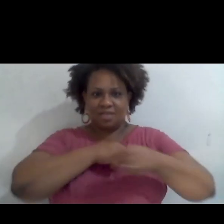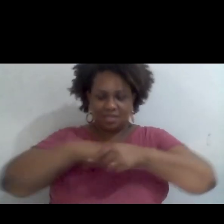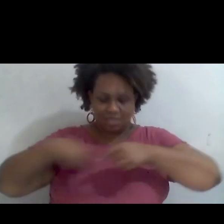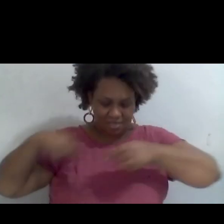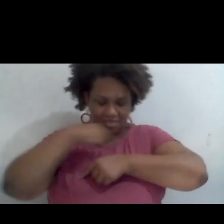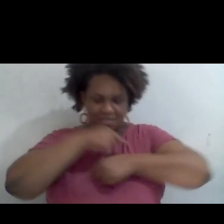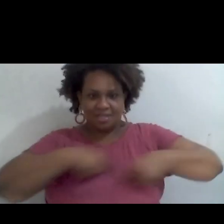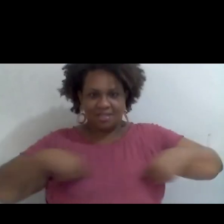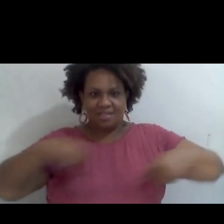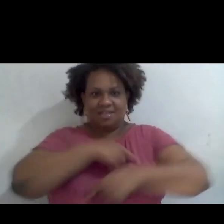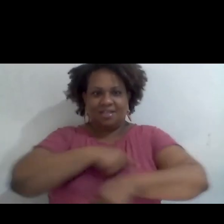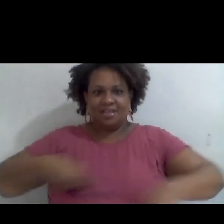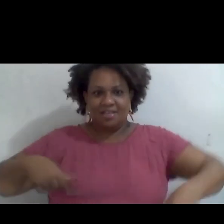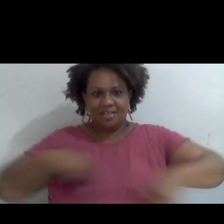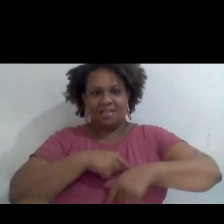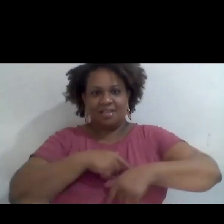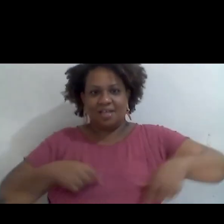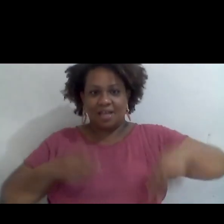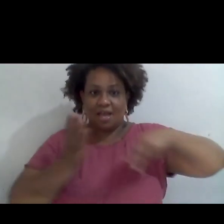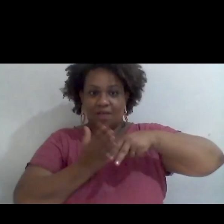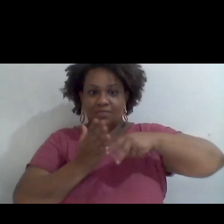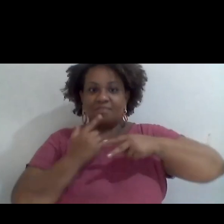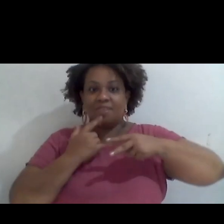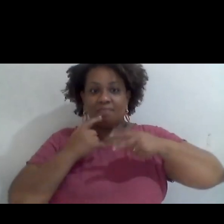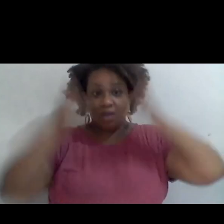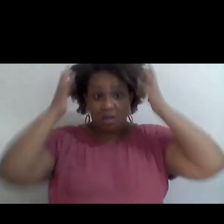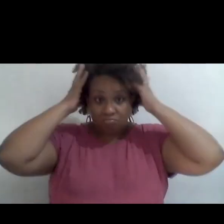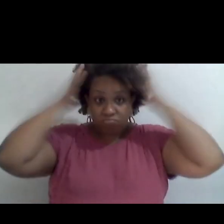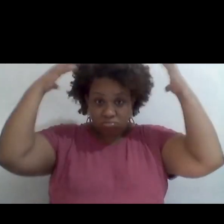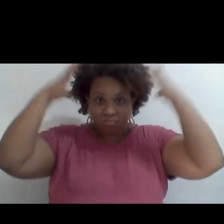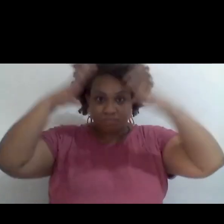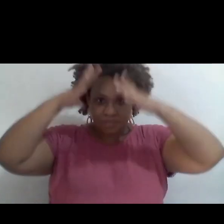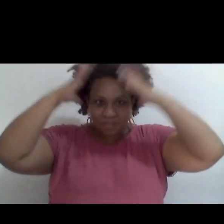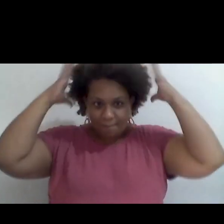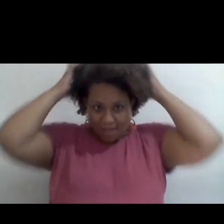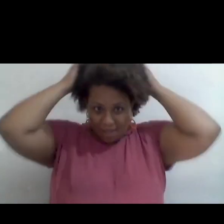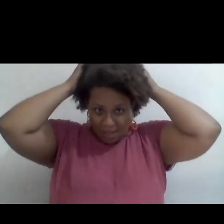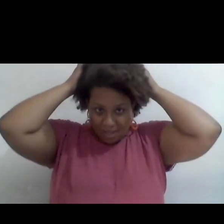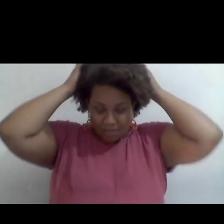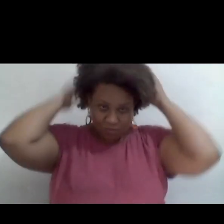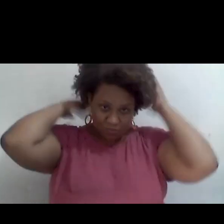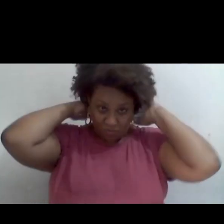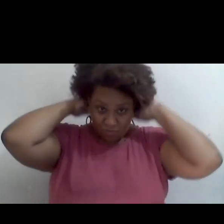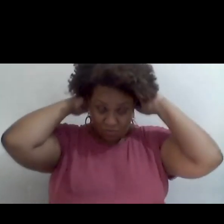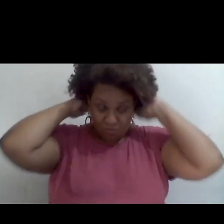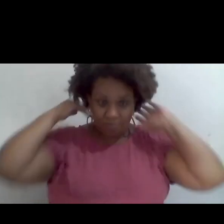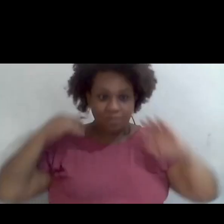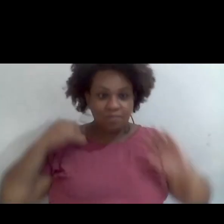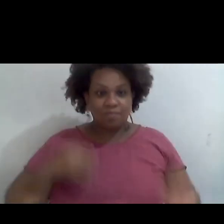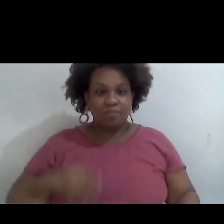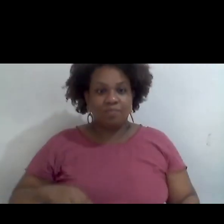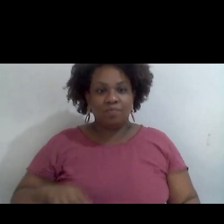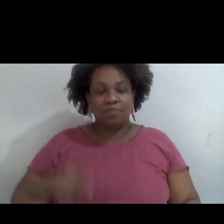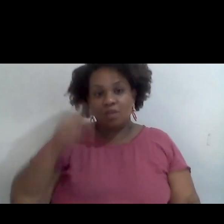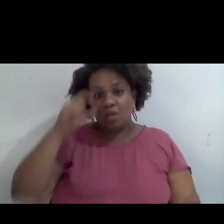branca e vermelha, estou com a calça vermelha, meu cabelo é black, está amarrado e está cortado aqui no pé, está na moda. Estou com um óculos